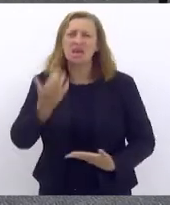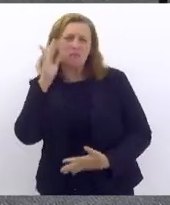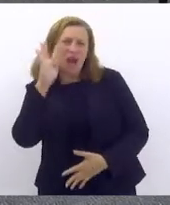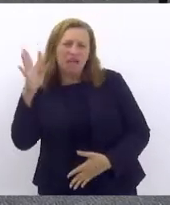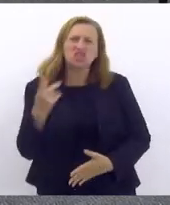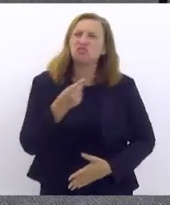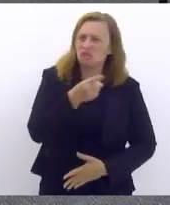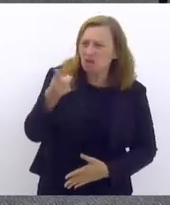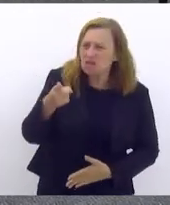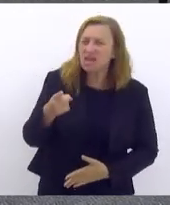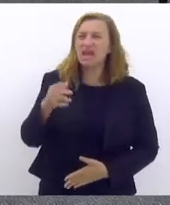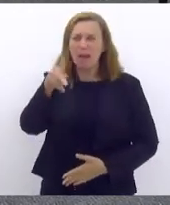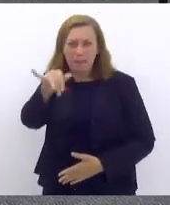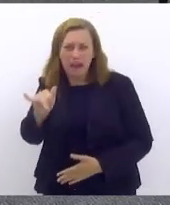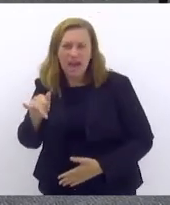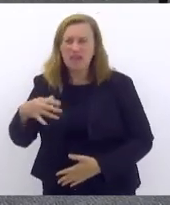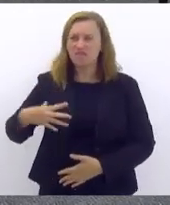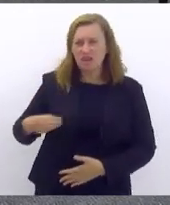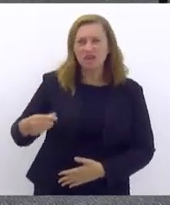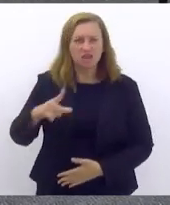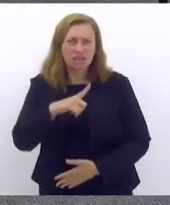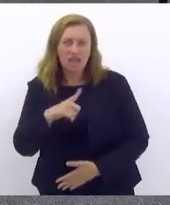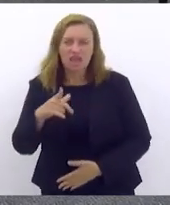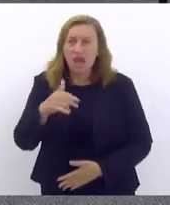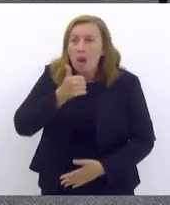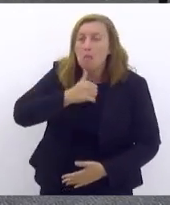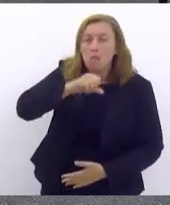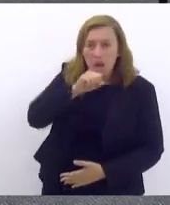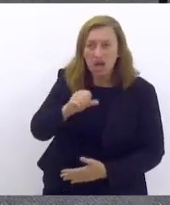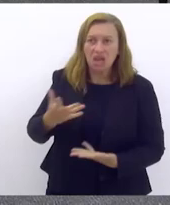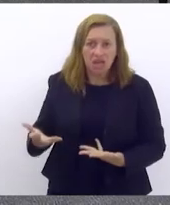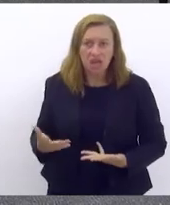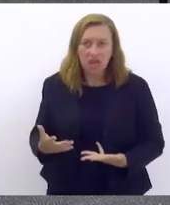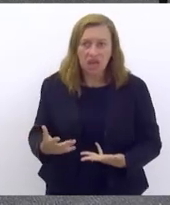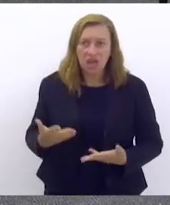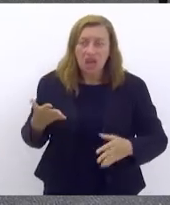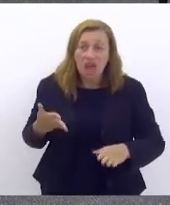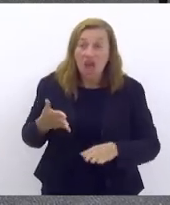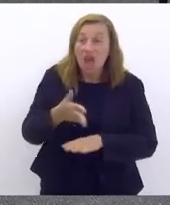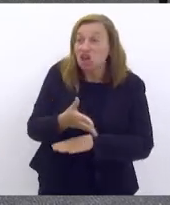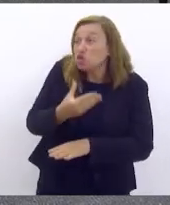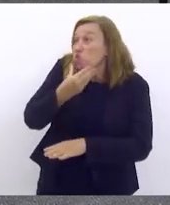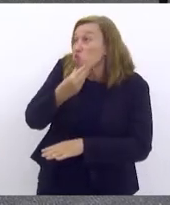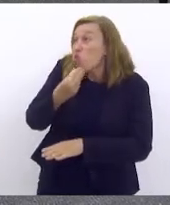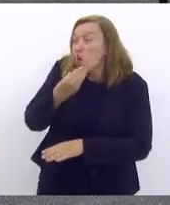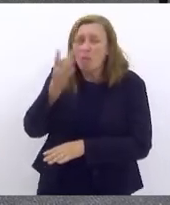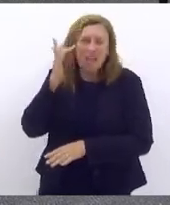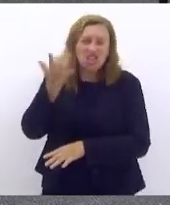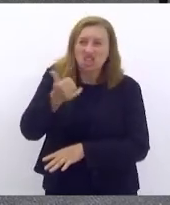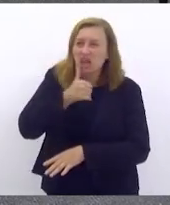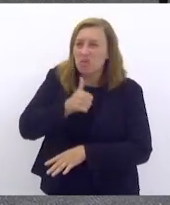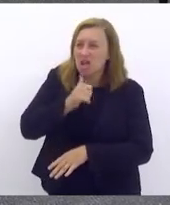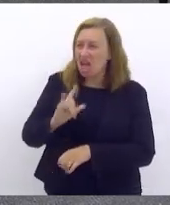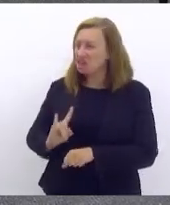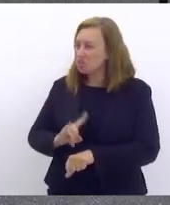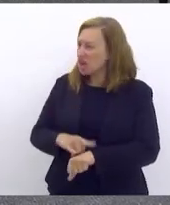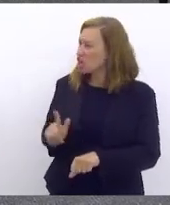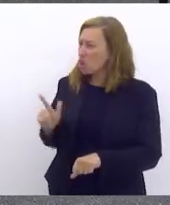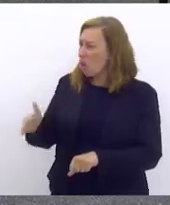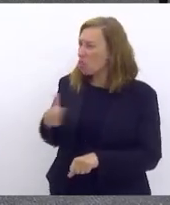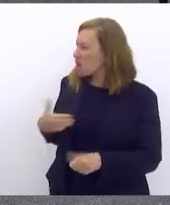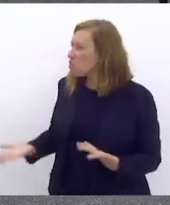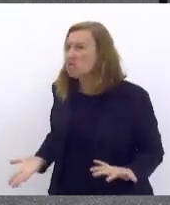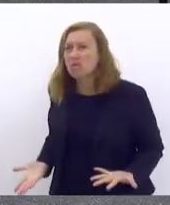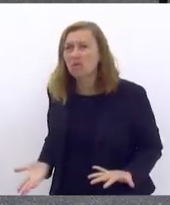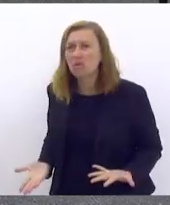você, que é pai, que tem filha, que tem mãe. Entra um marmanjo porque acha que é mulher no mesmo banheiro que sua esposa,